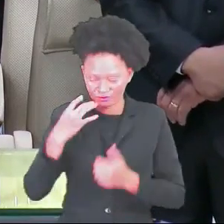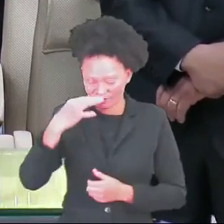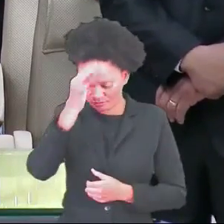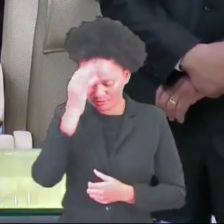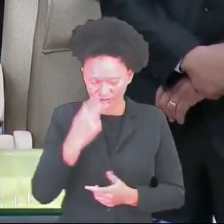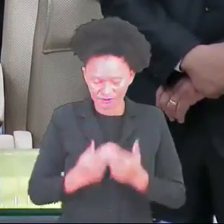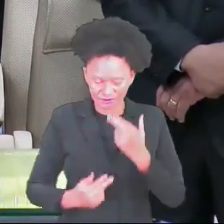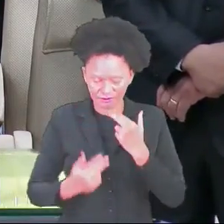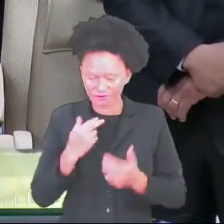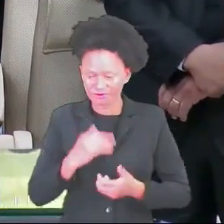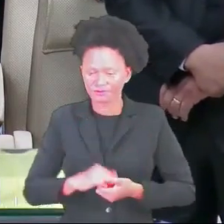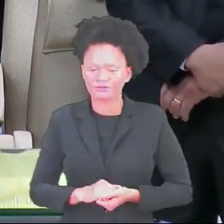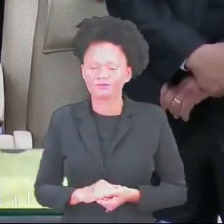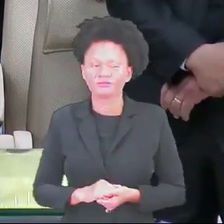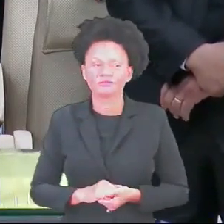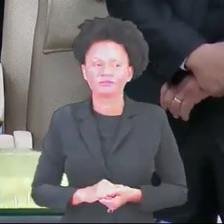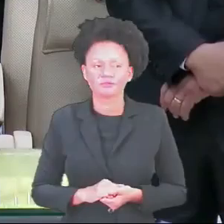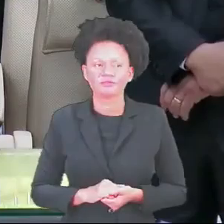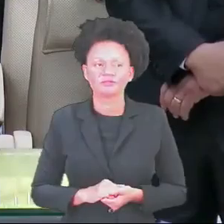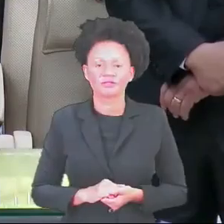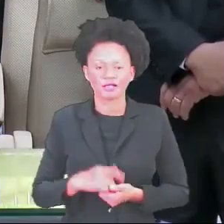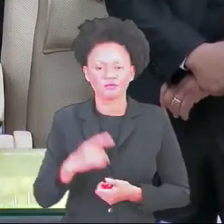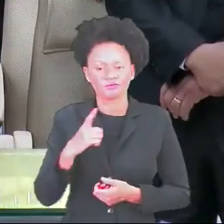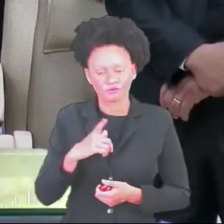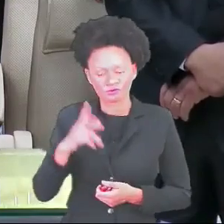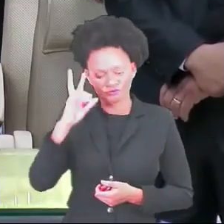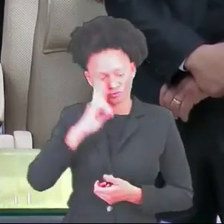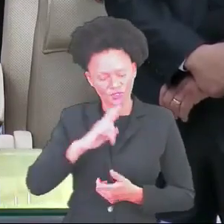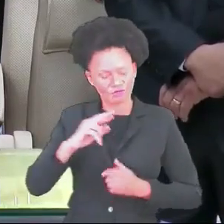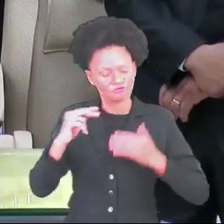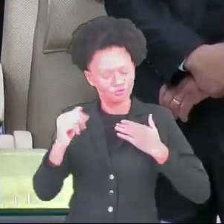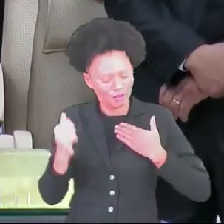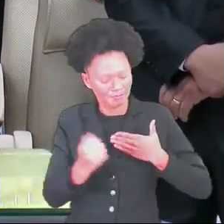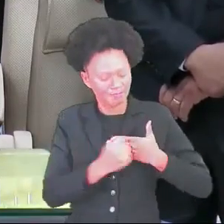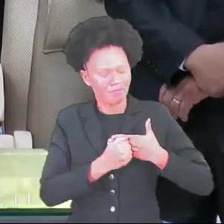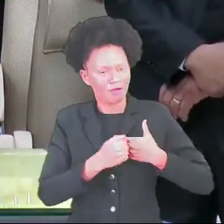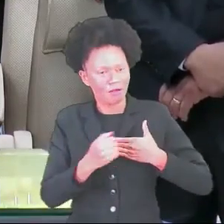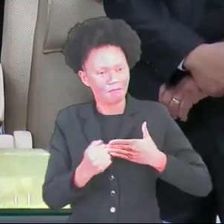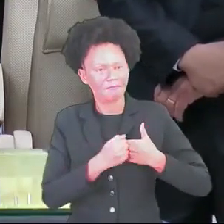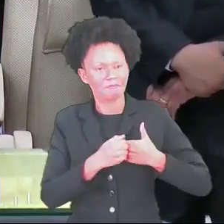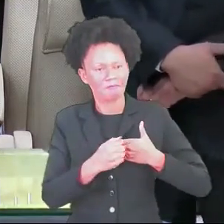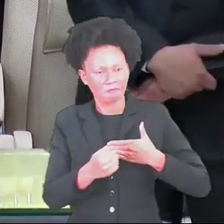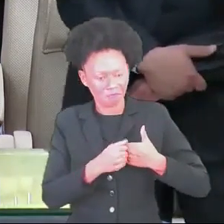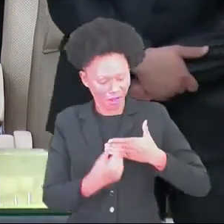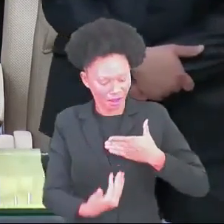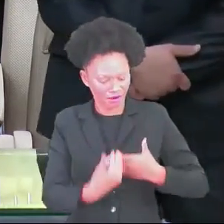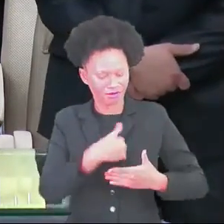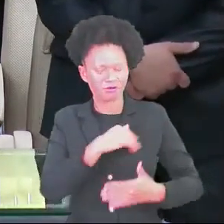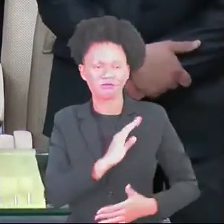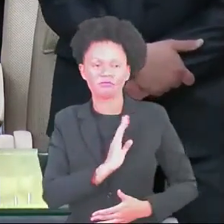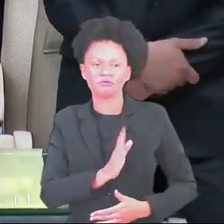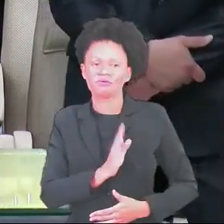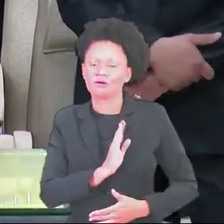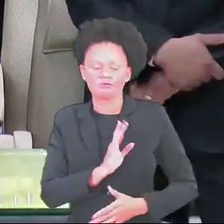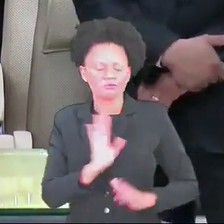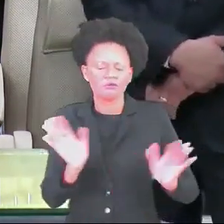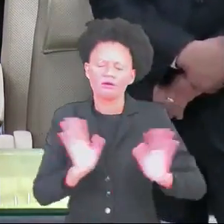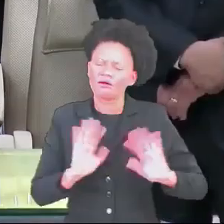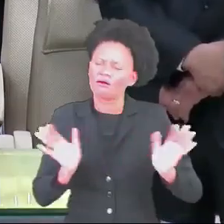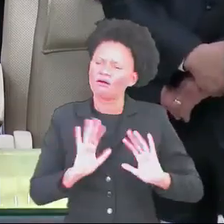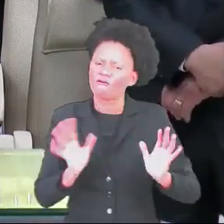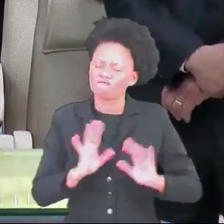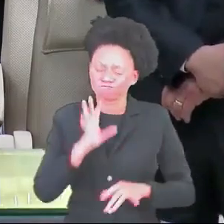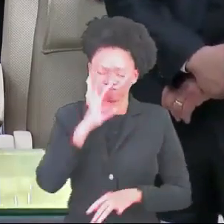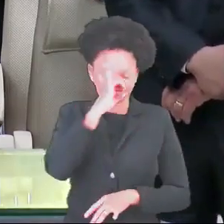Xaracandarabassou. Está batendo na porta do seu coração. Não resista à voz do Senhor. Tem